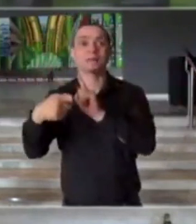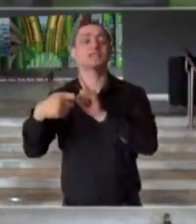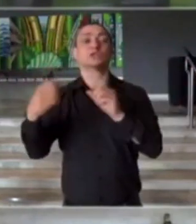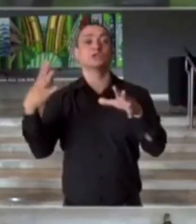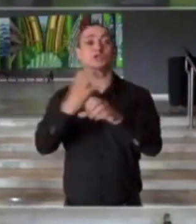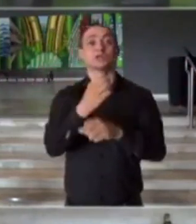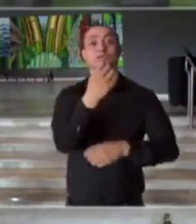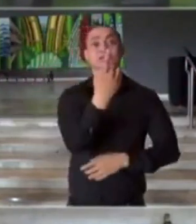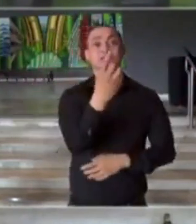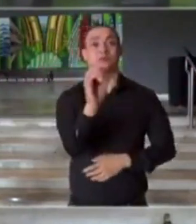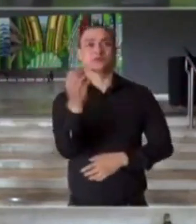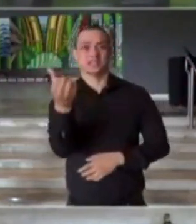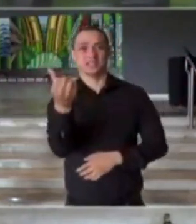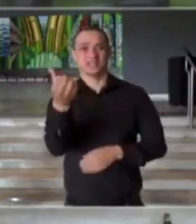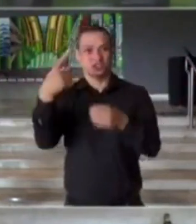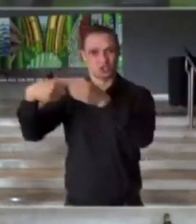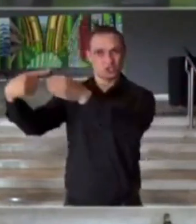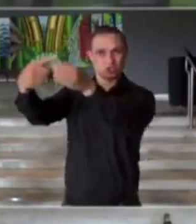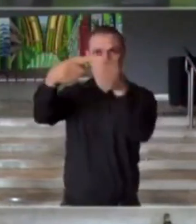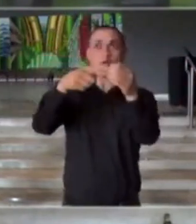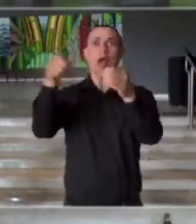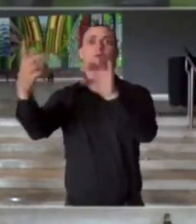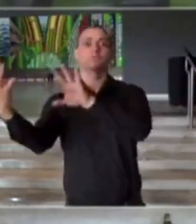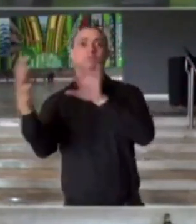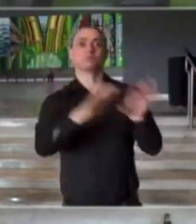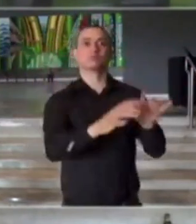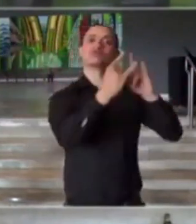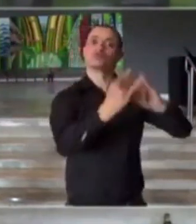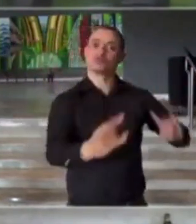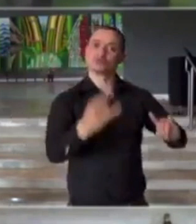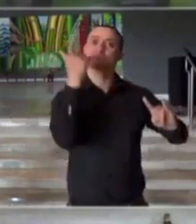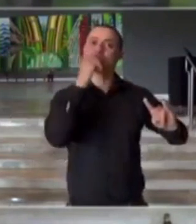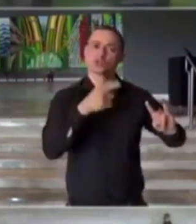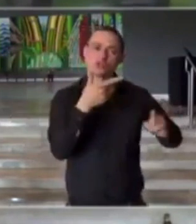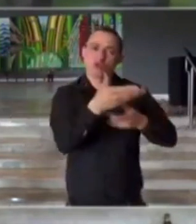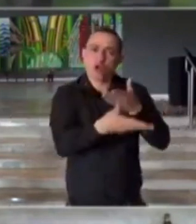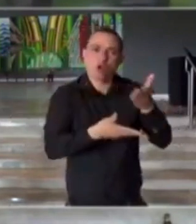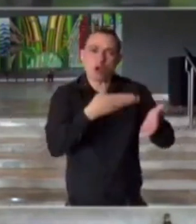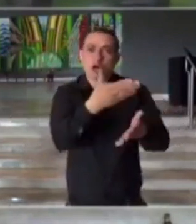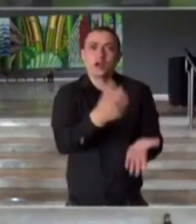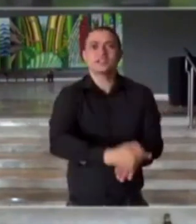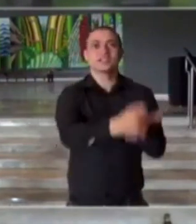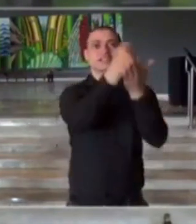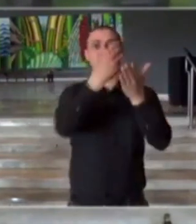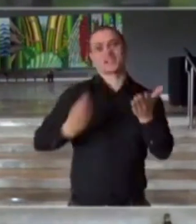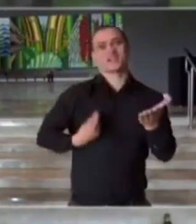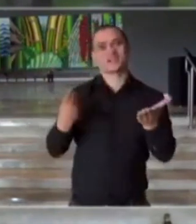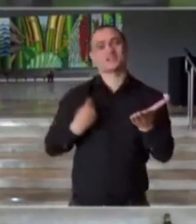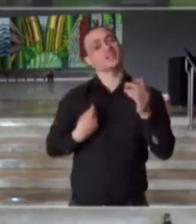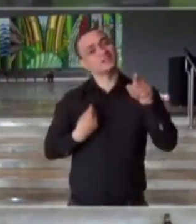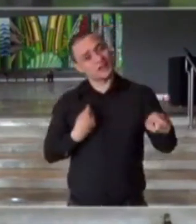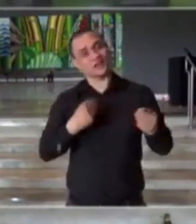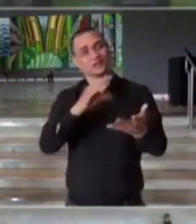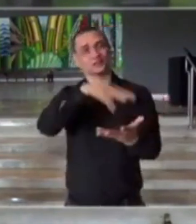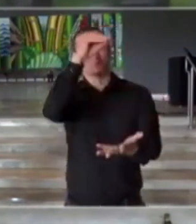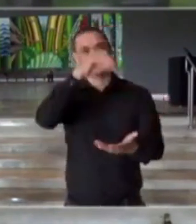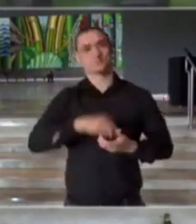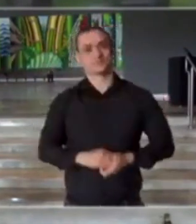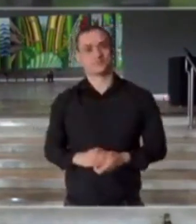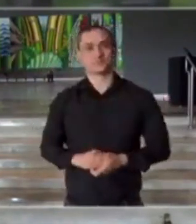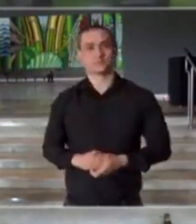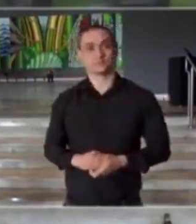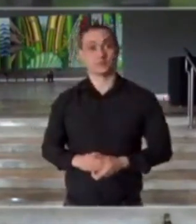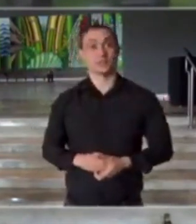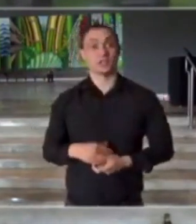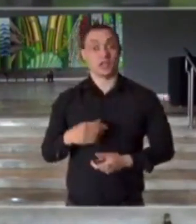106 municípios do Estado que ali foram acolhidos tratados e salvos no hospital de campanha do Ibirapuera